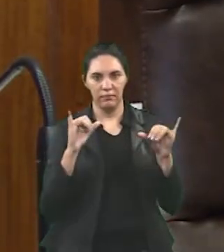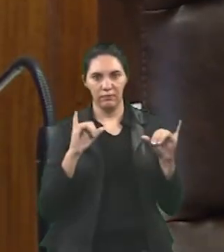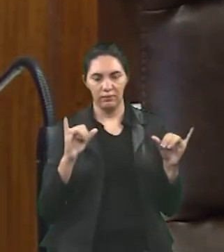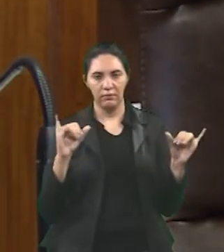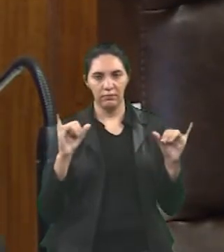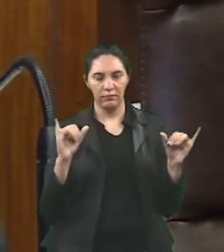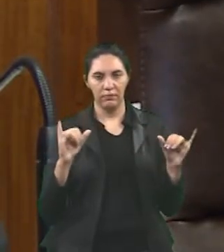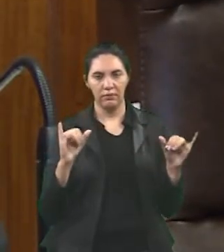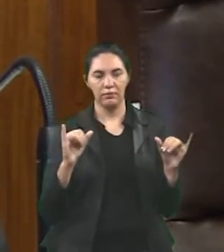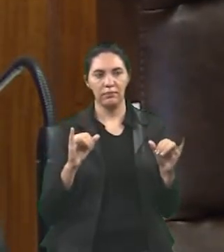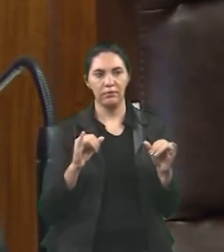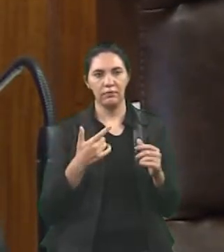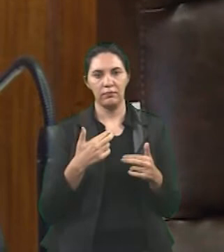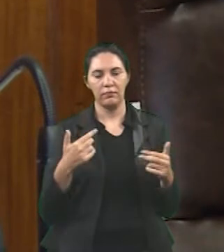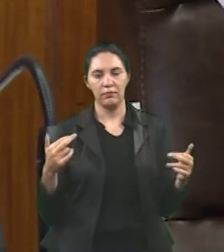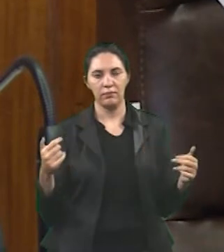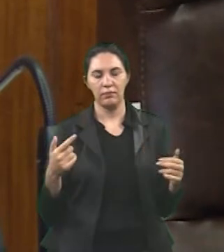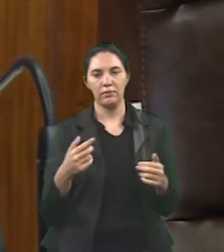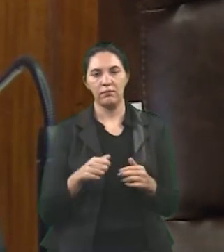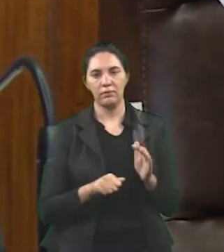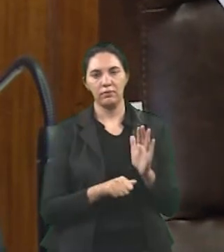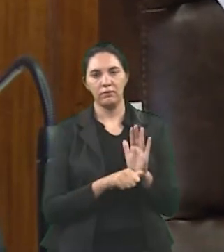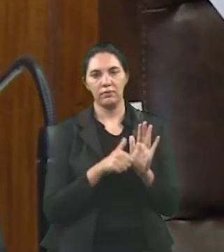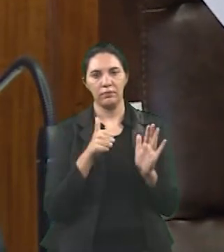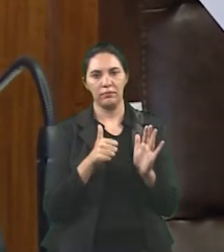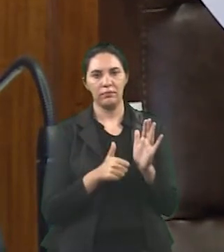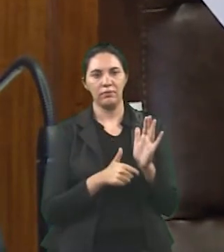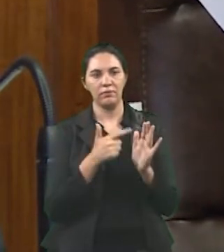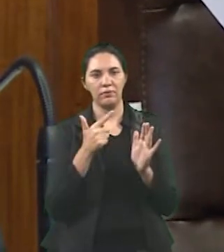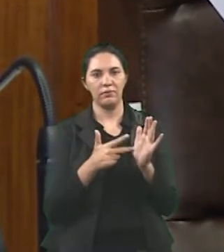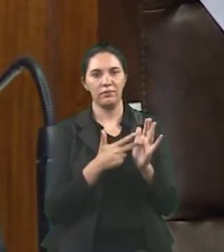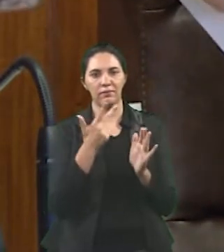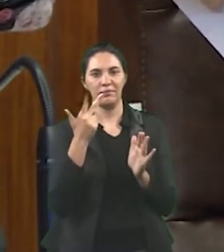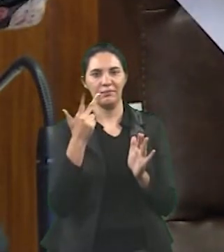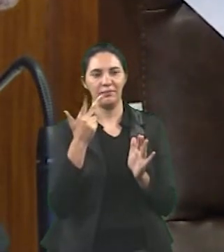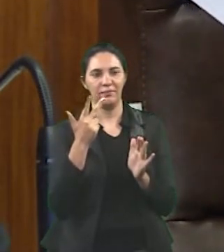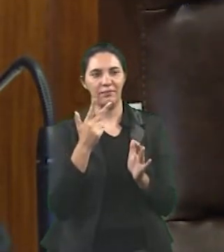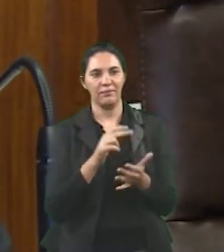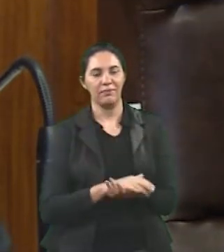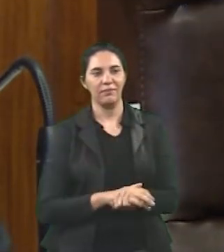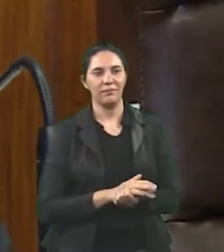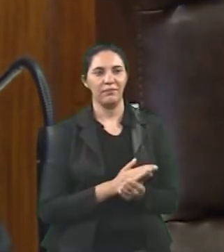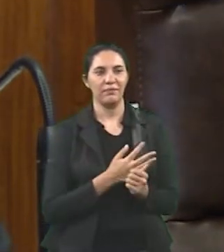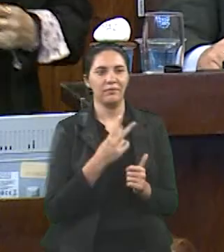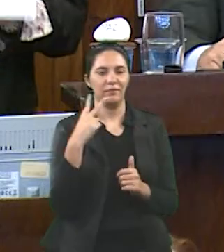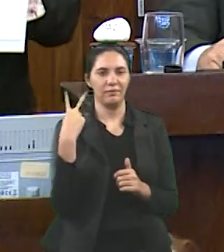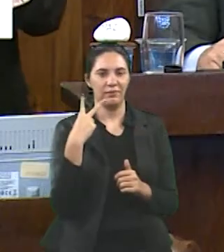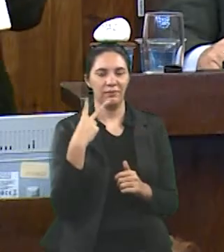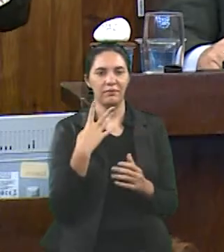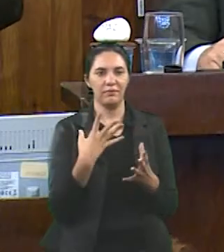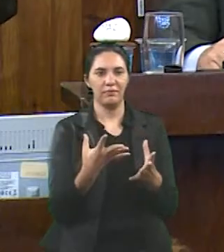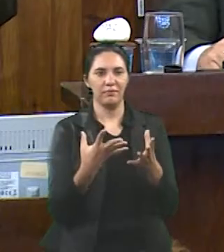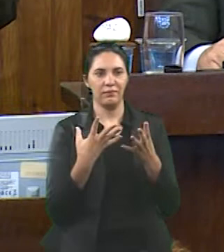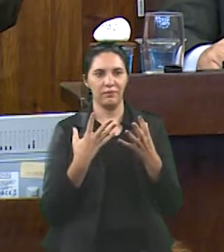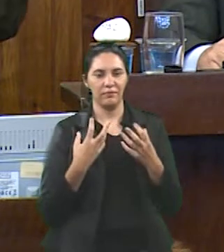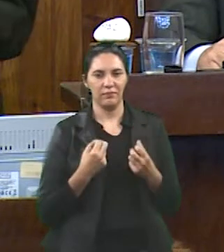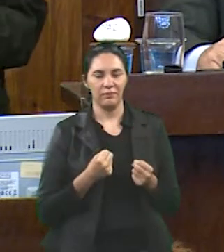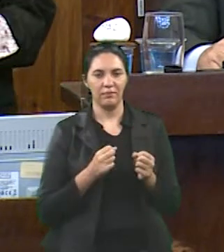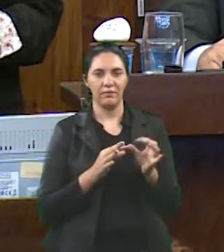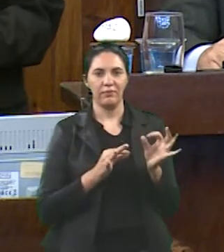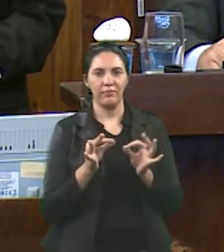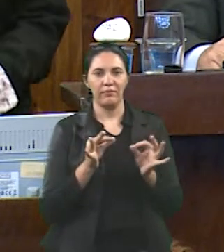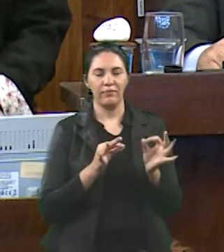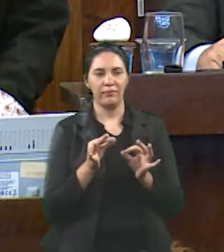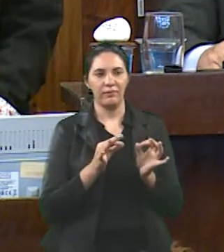o projeto foi votado e aprovado contra um voto do vereador Danilo da Saúde os vereadores que são favoráveis ao